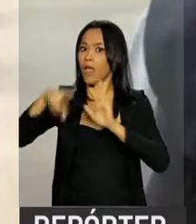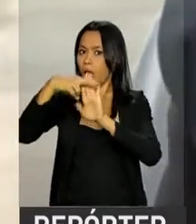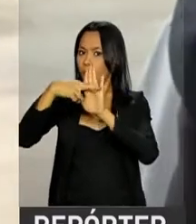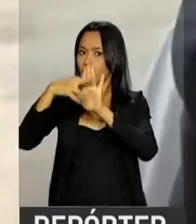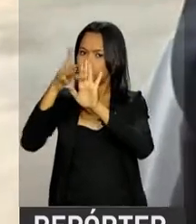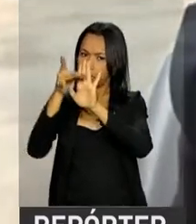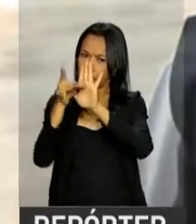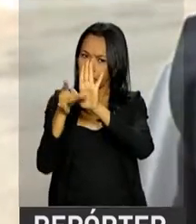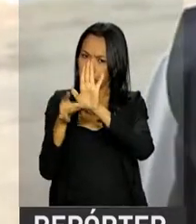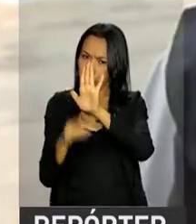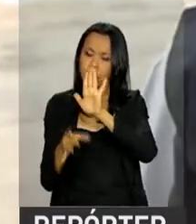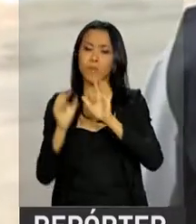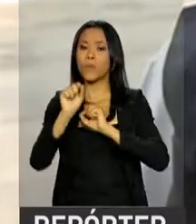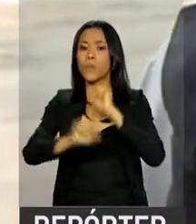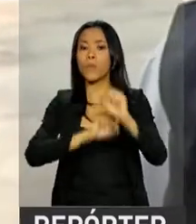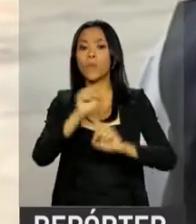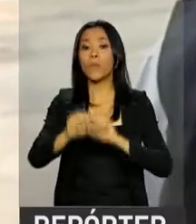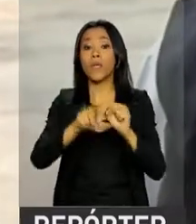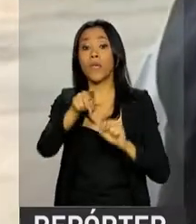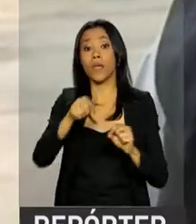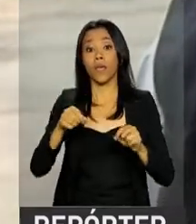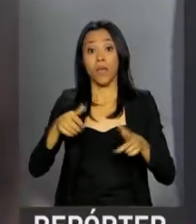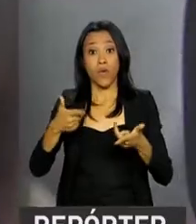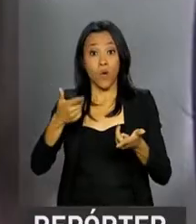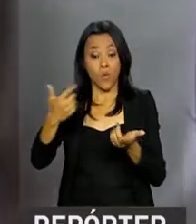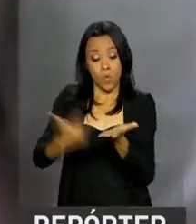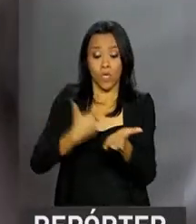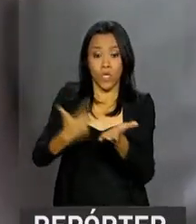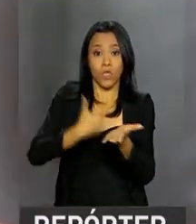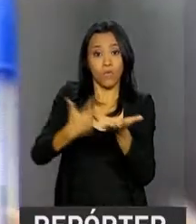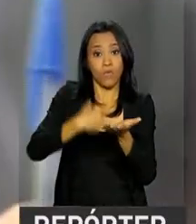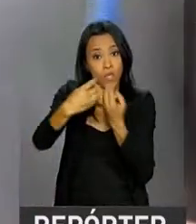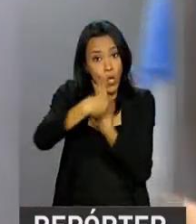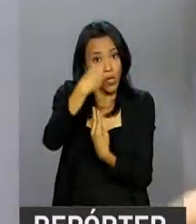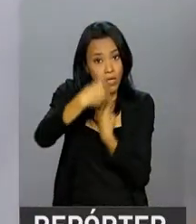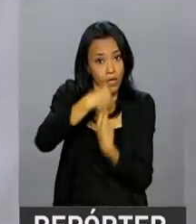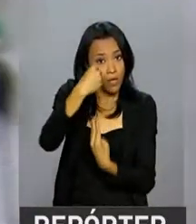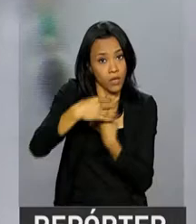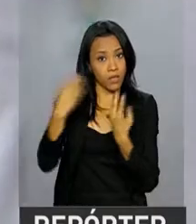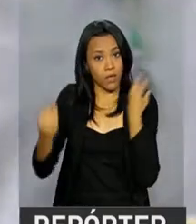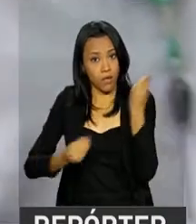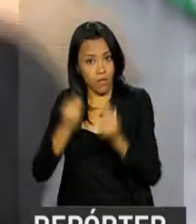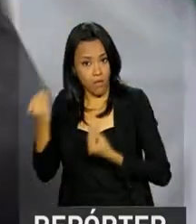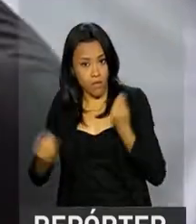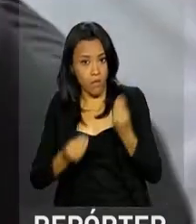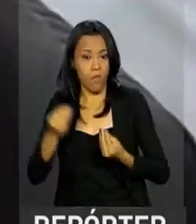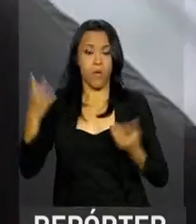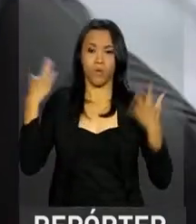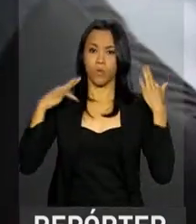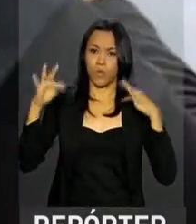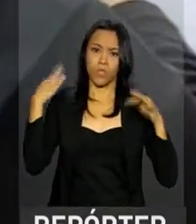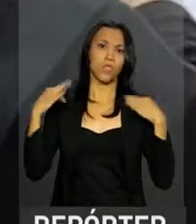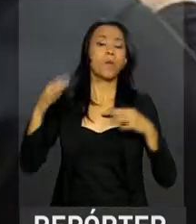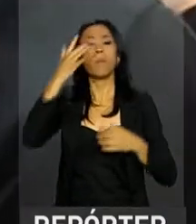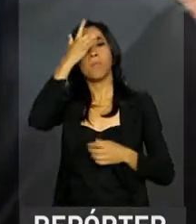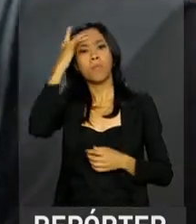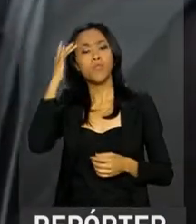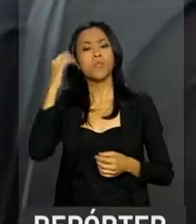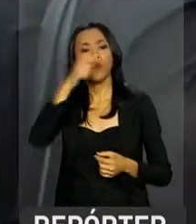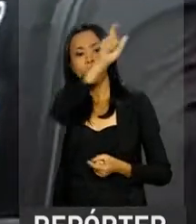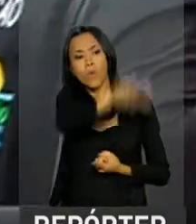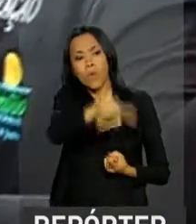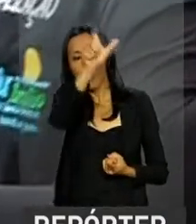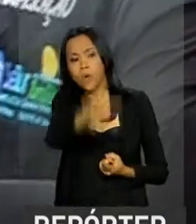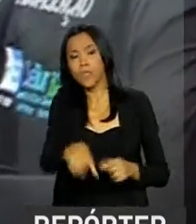está principalmente a formalização do guia de turismo no Cadastur, o sistema de cadastro de pessoas físicas e jurídicas